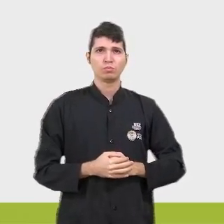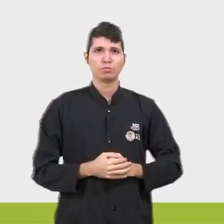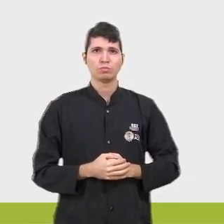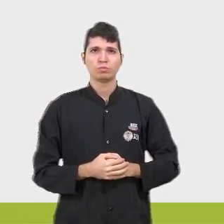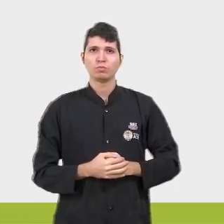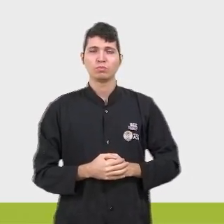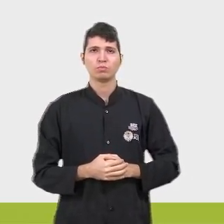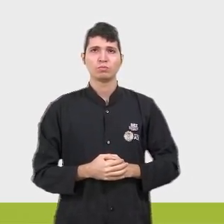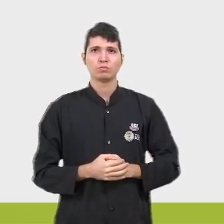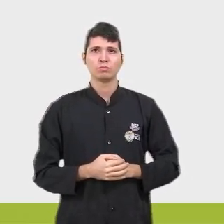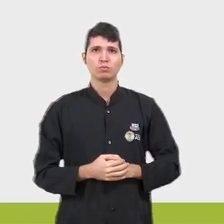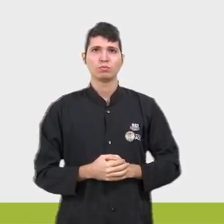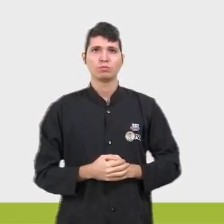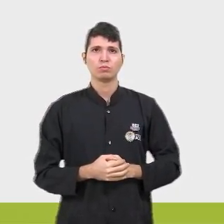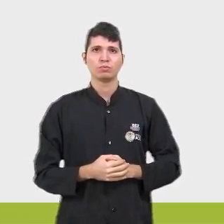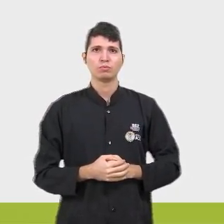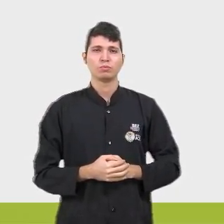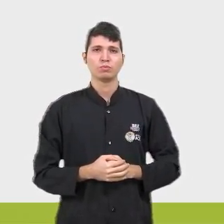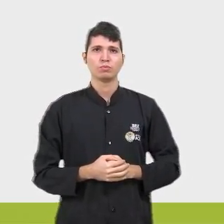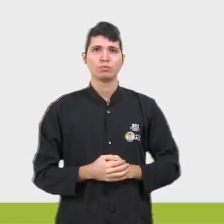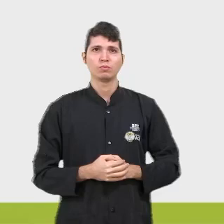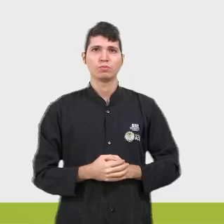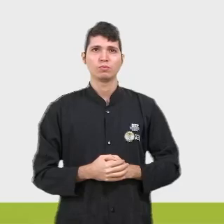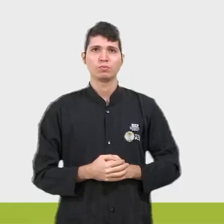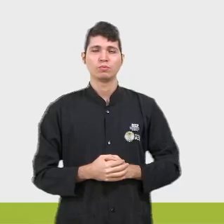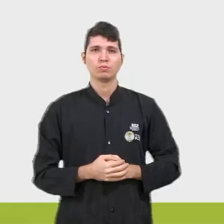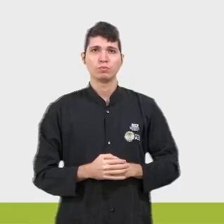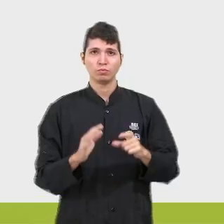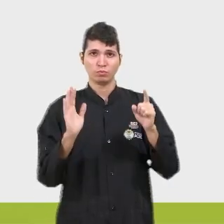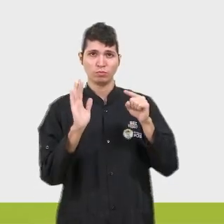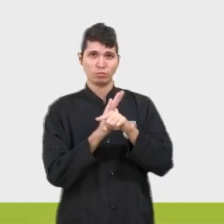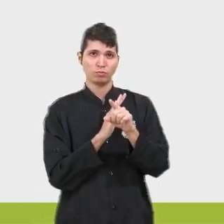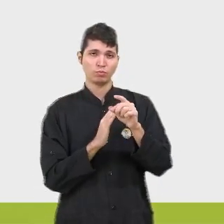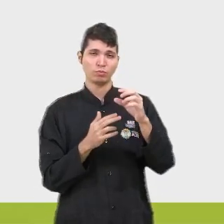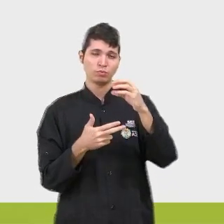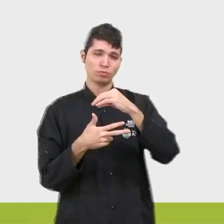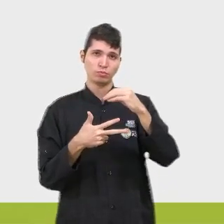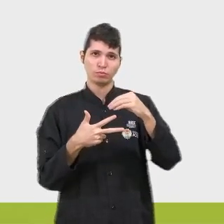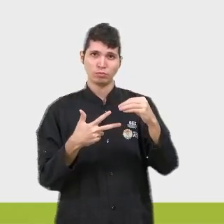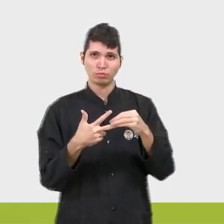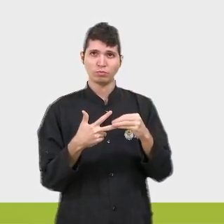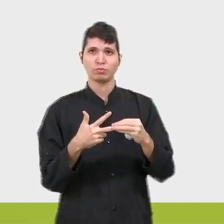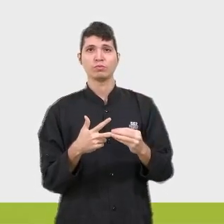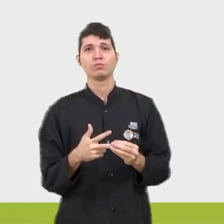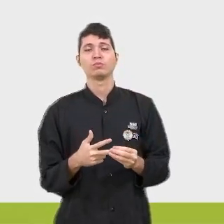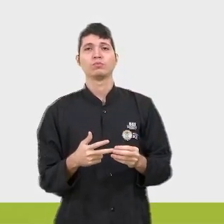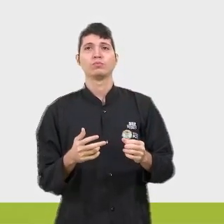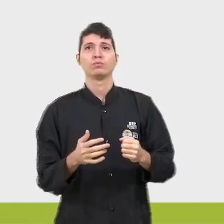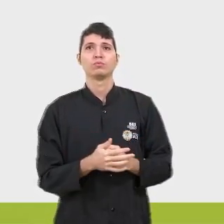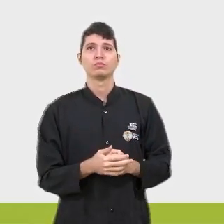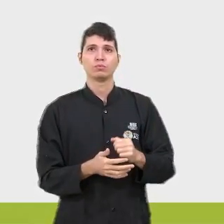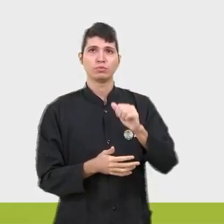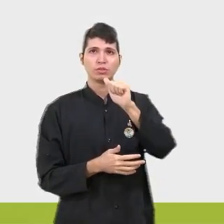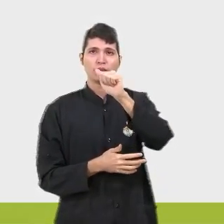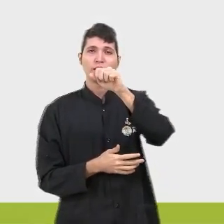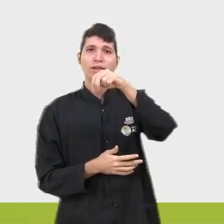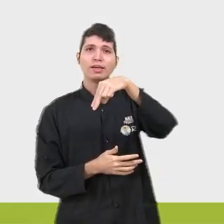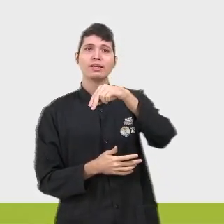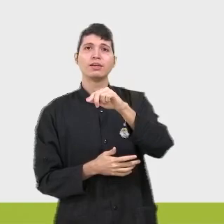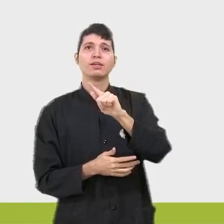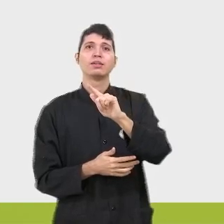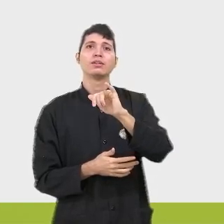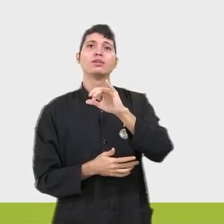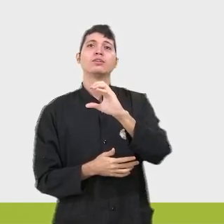questão do Enem, questão 97, Ciências da Natureza, e diz assim, ó, nas angiospermas, além